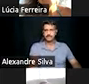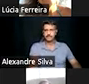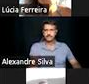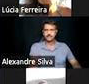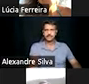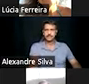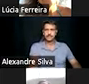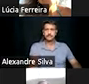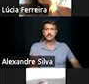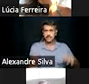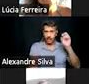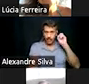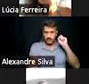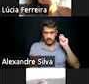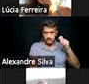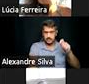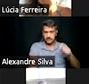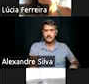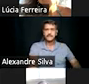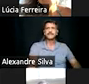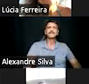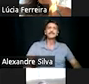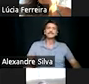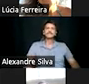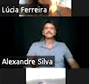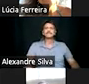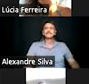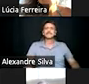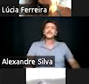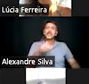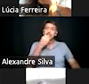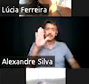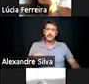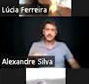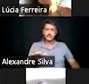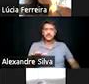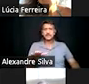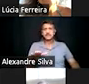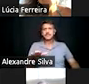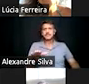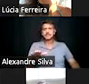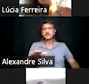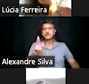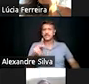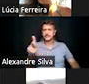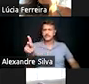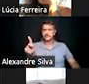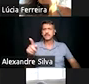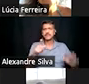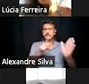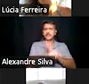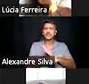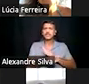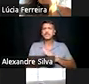estão me ouvindo? Estou. Estão ouvindo, Fernando. Oi, boa tarde. Pessoa, pergunta aqui de